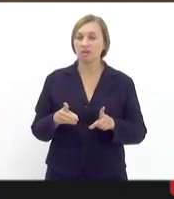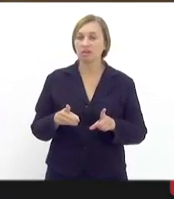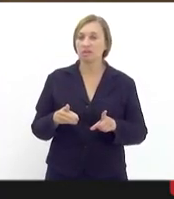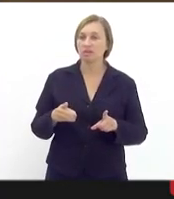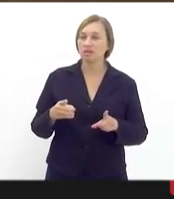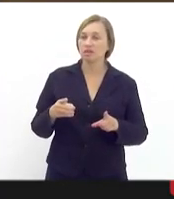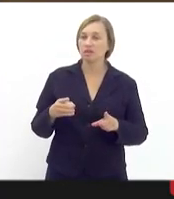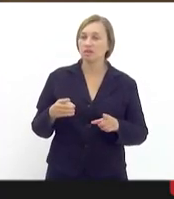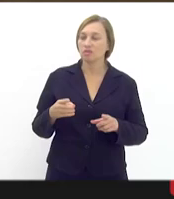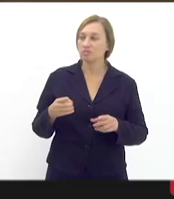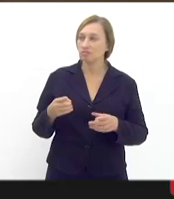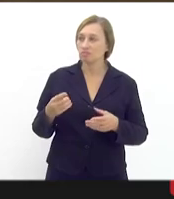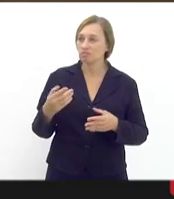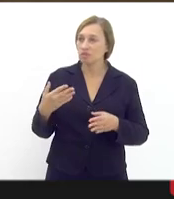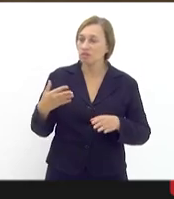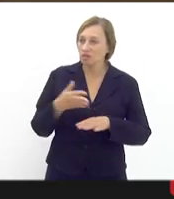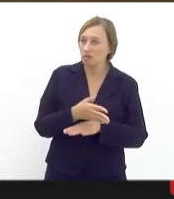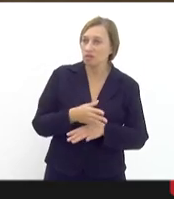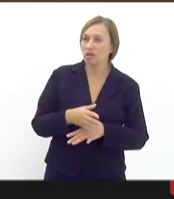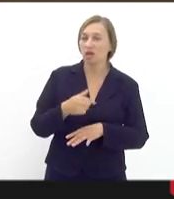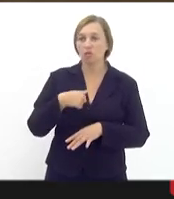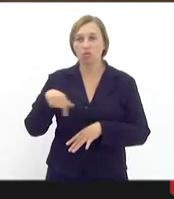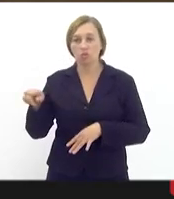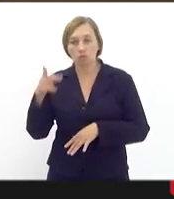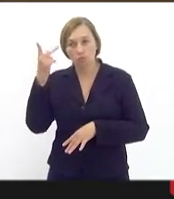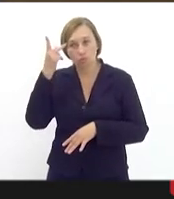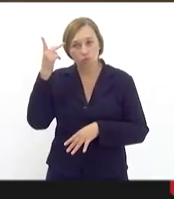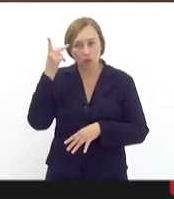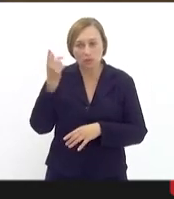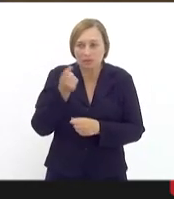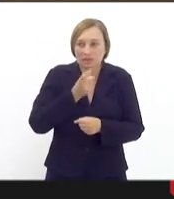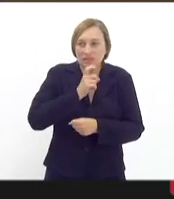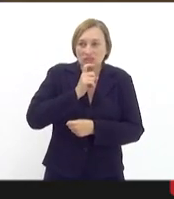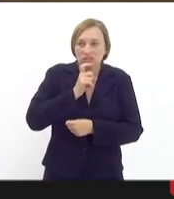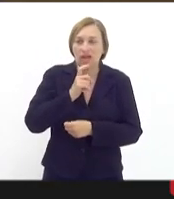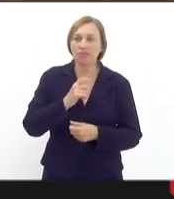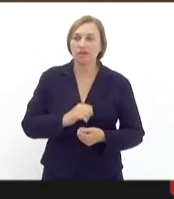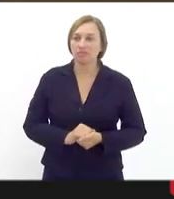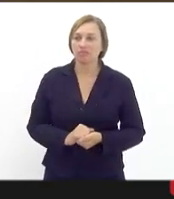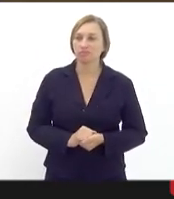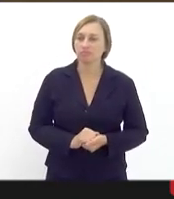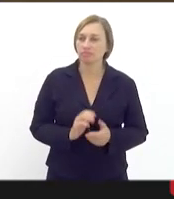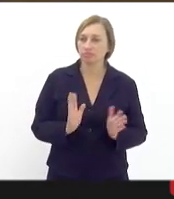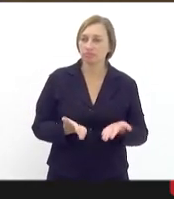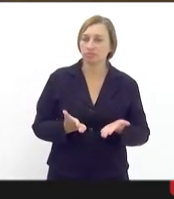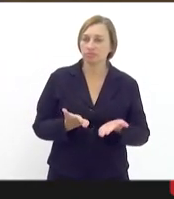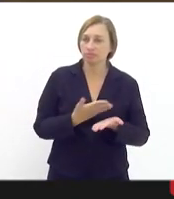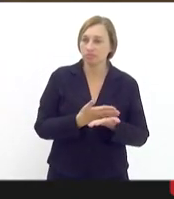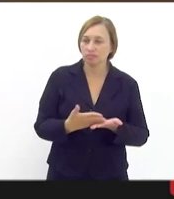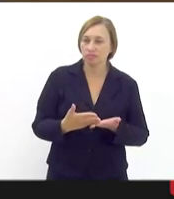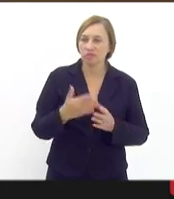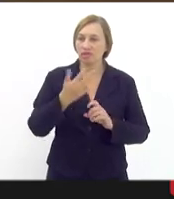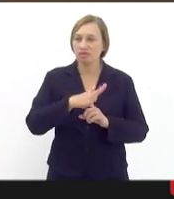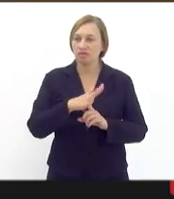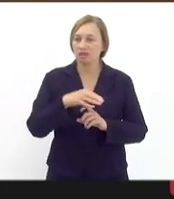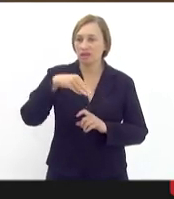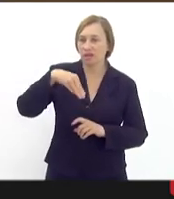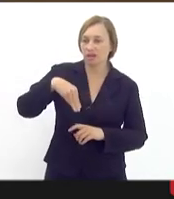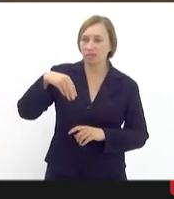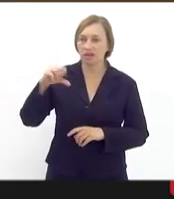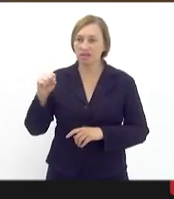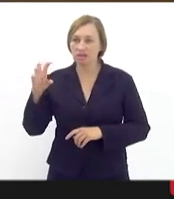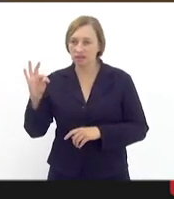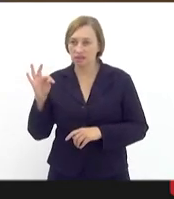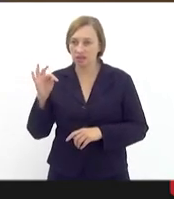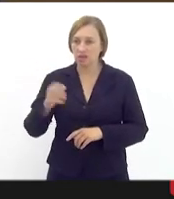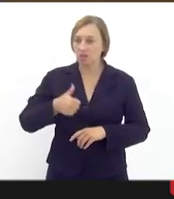dar uma passadinha aqui. Eu estou em São Paulo, um dia frio. Hoje começou, inclusive, a feira do MST e foi a minha primeira agenda